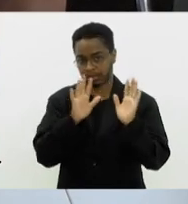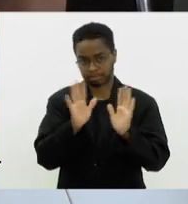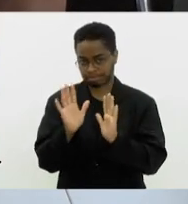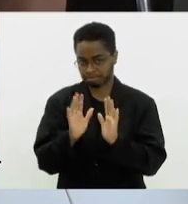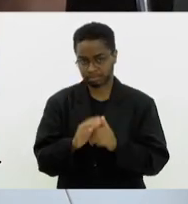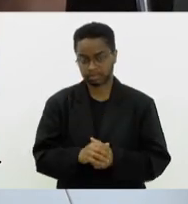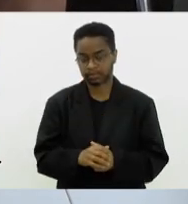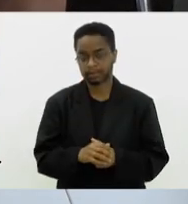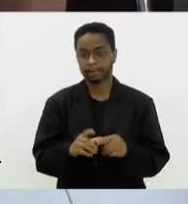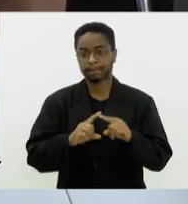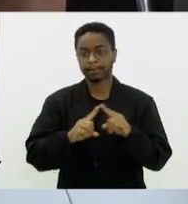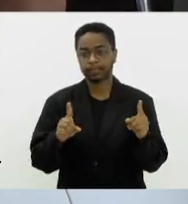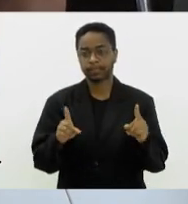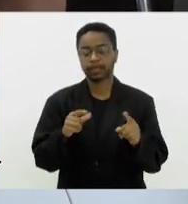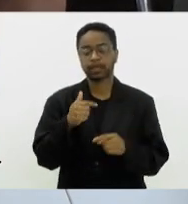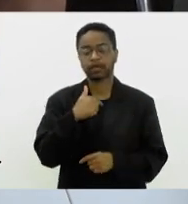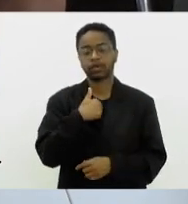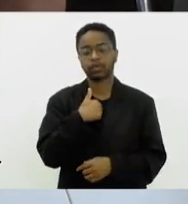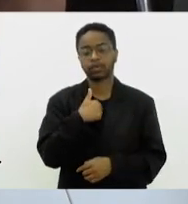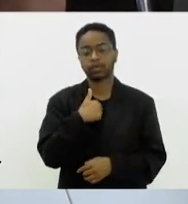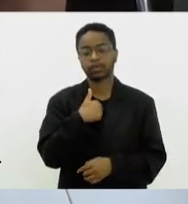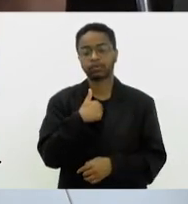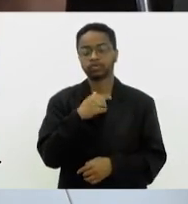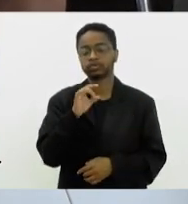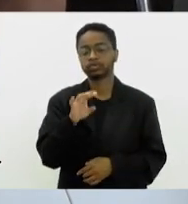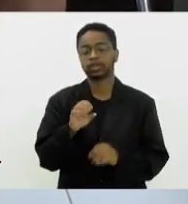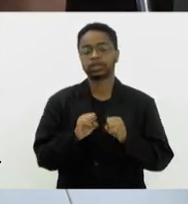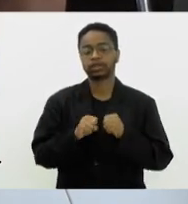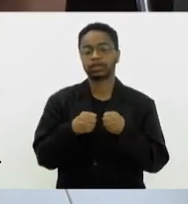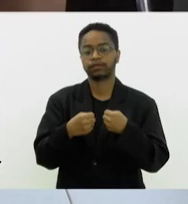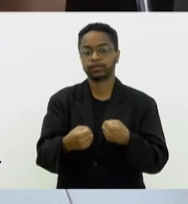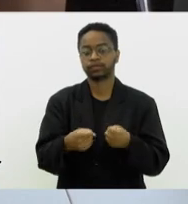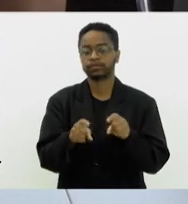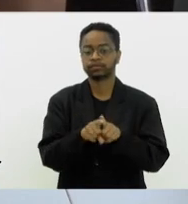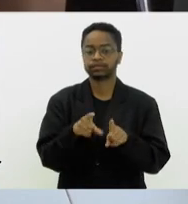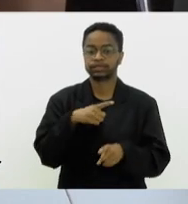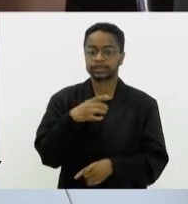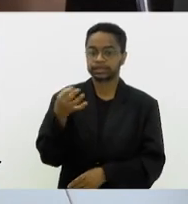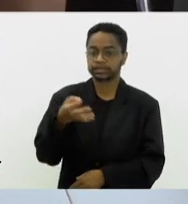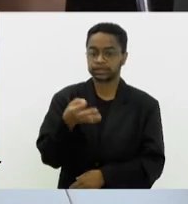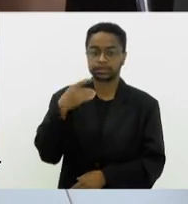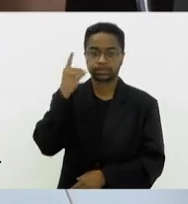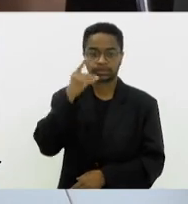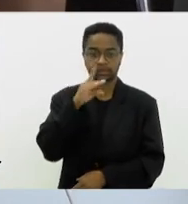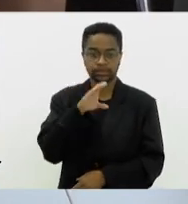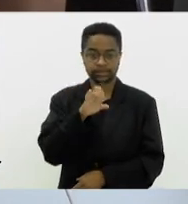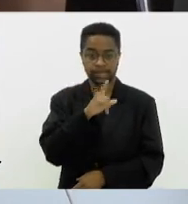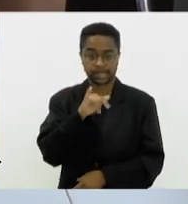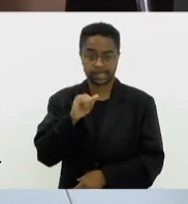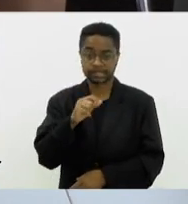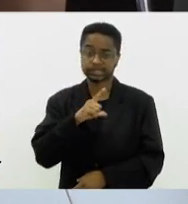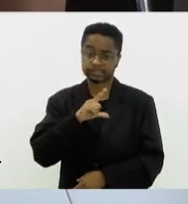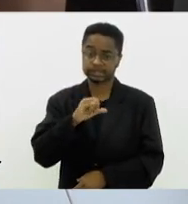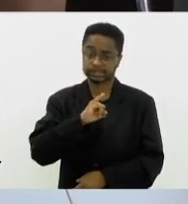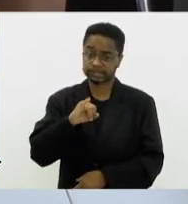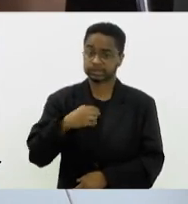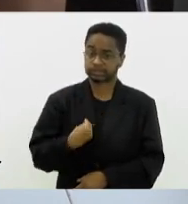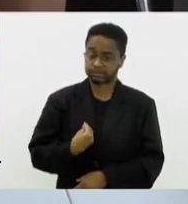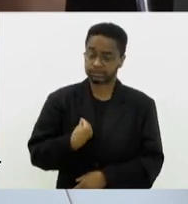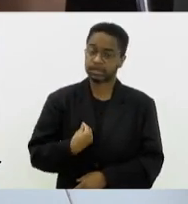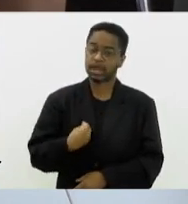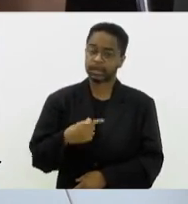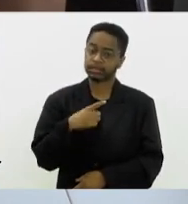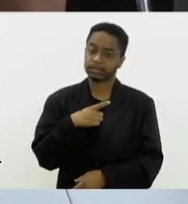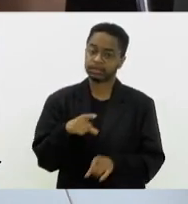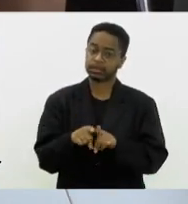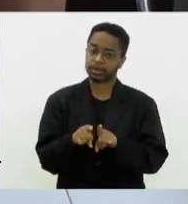pauta, eu só estou fazendo esta defesa e tenho certeza que a deputada Sérgio Jordão estivesse aqui, faria a mesma defesa, porque